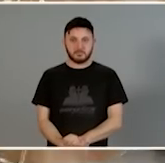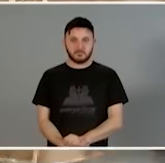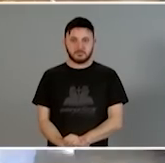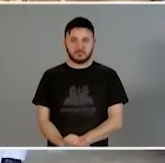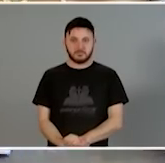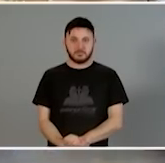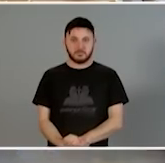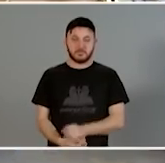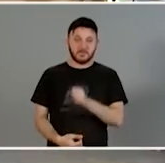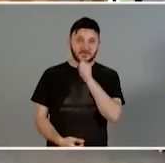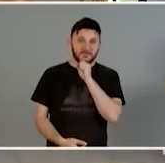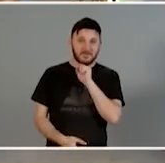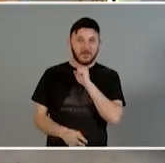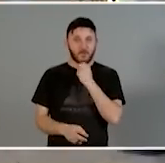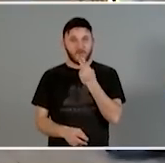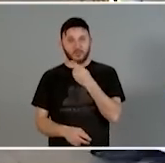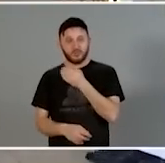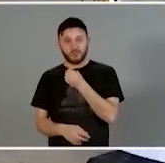Velhas e novas.